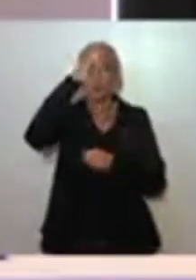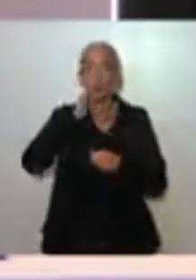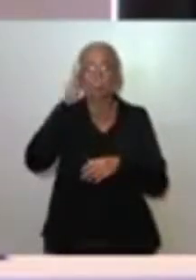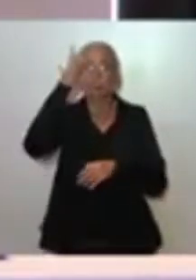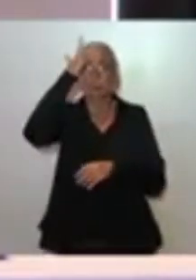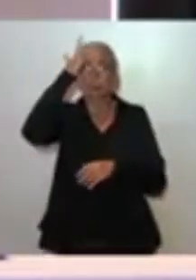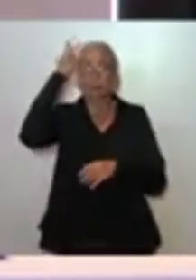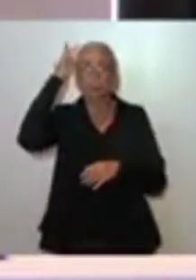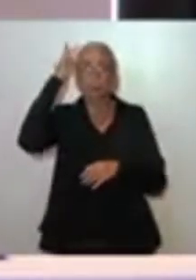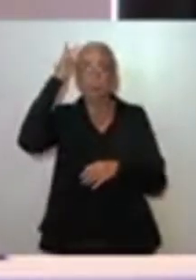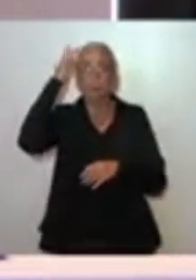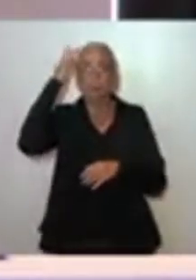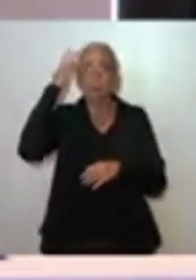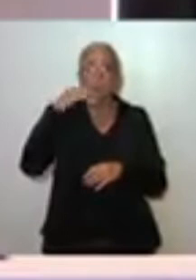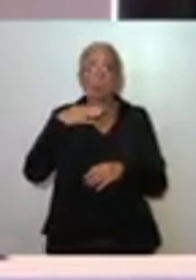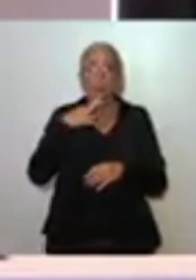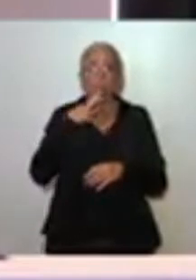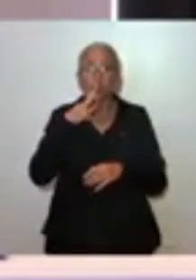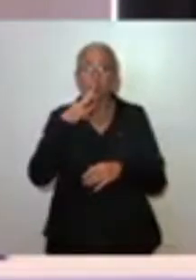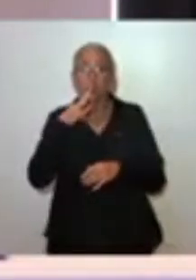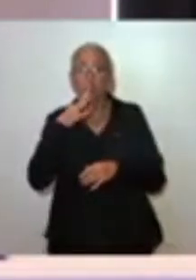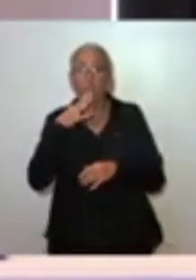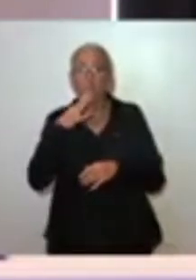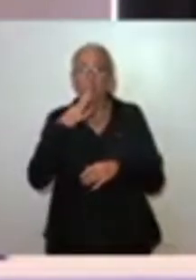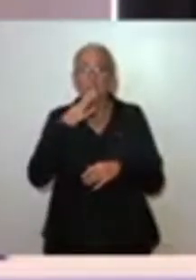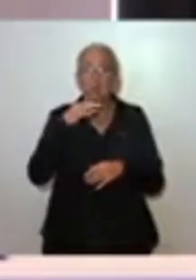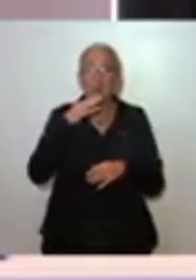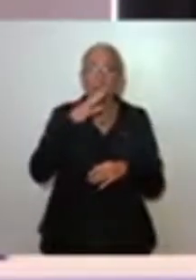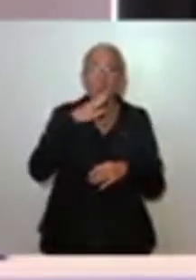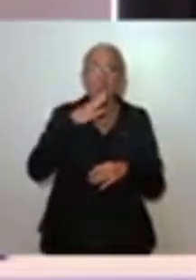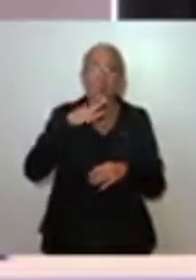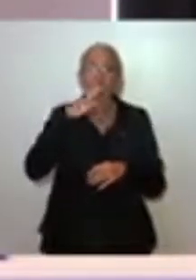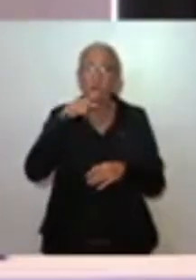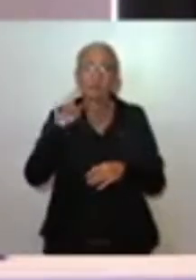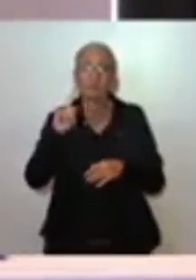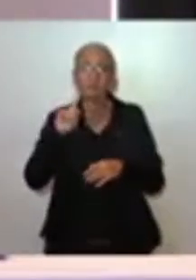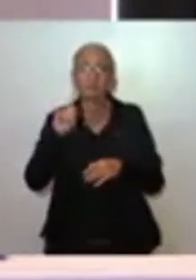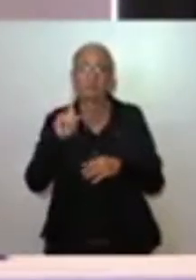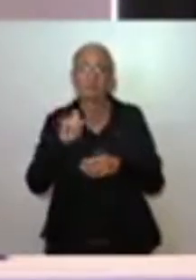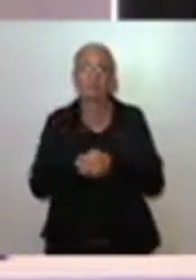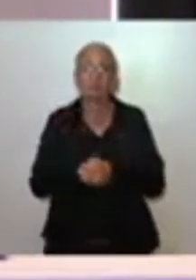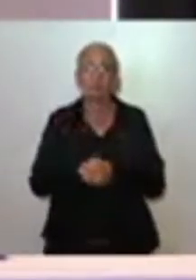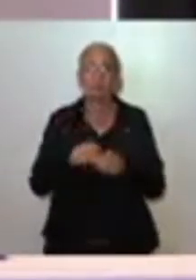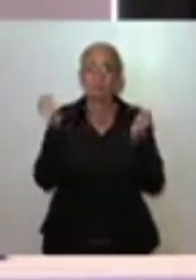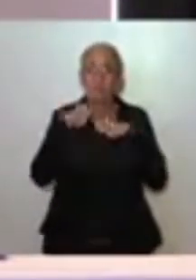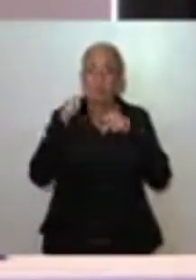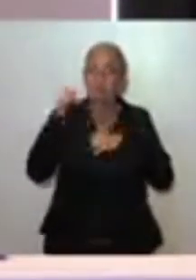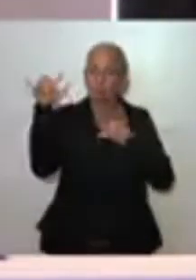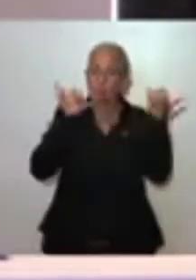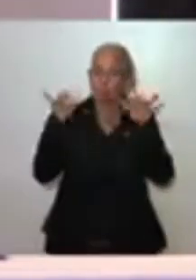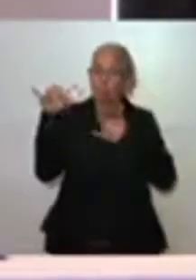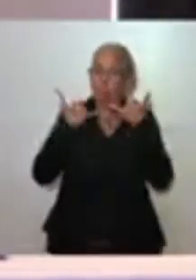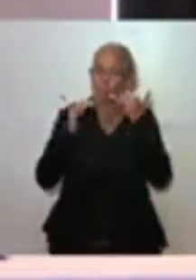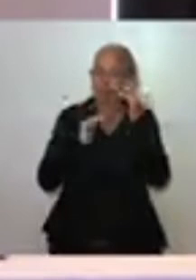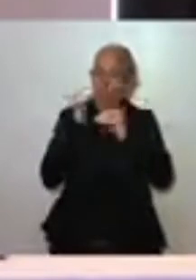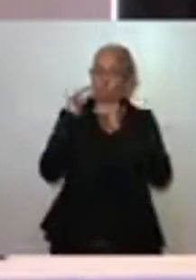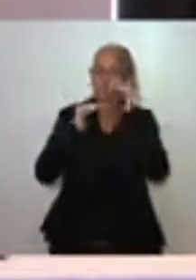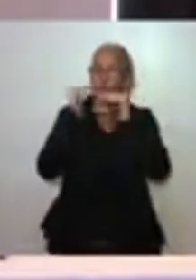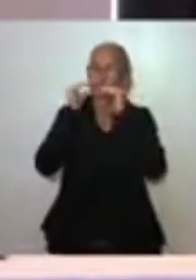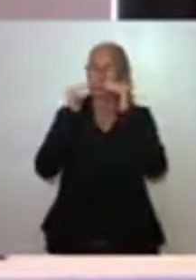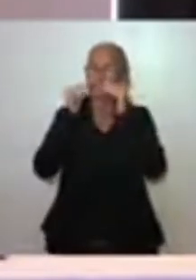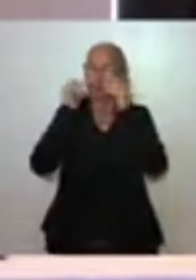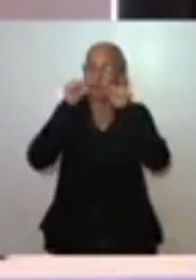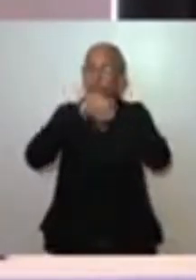que as pessoas acham muita coisa sem ter procurado portanto é preciso informar para participar de